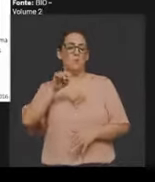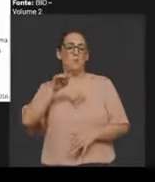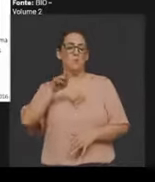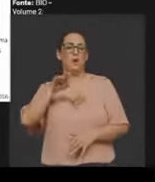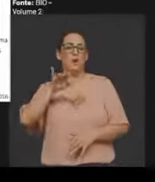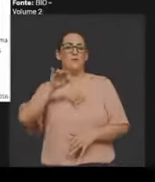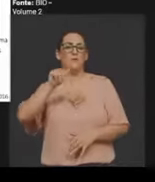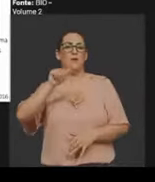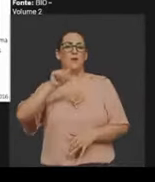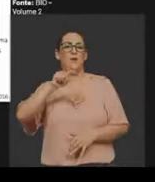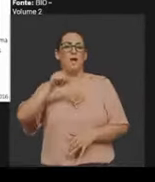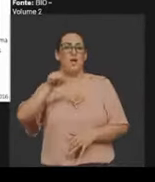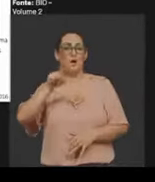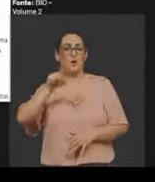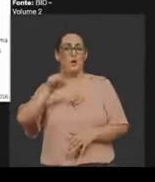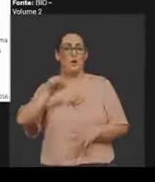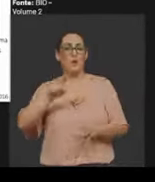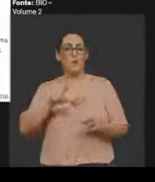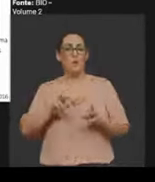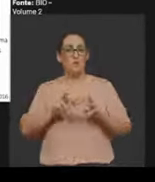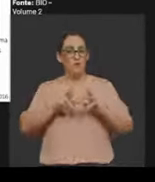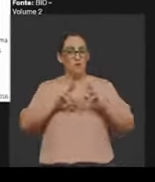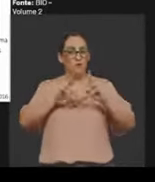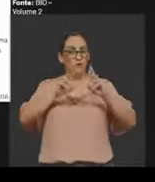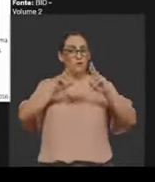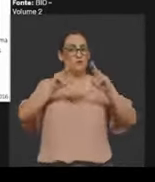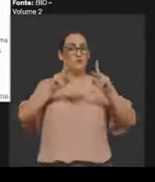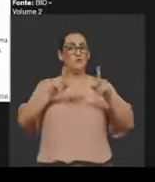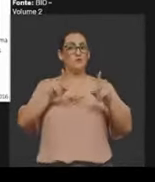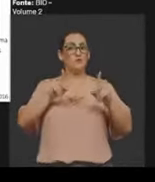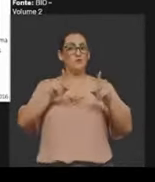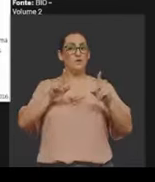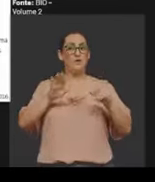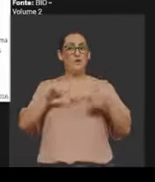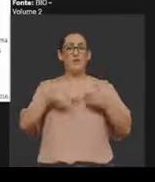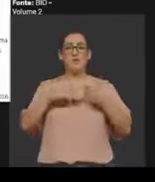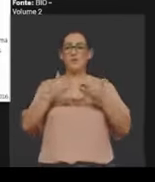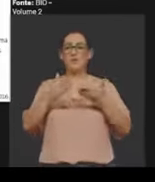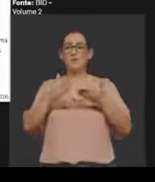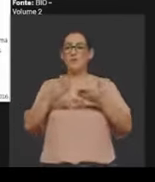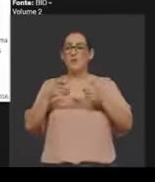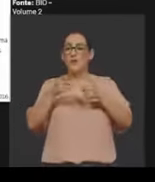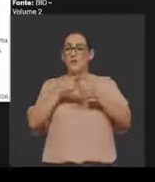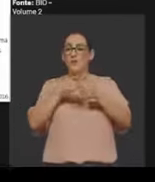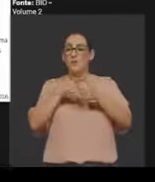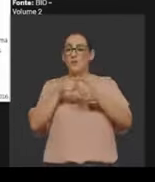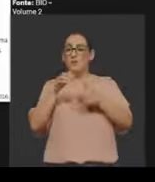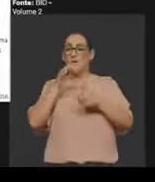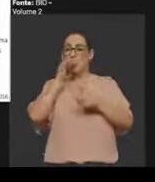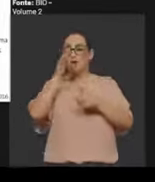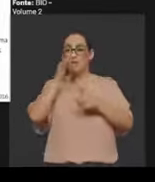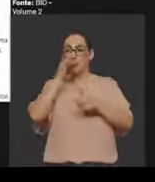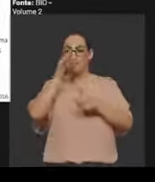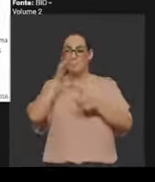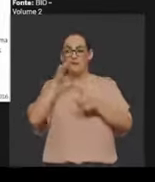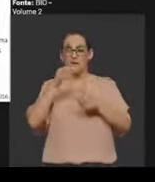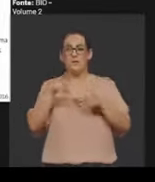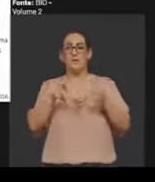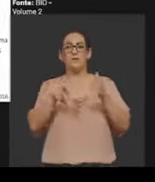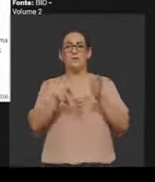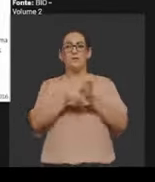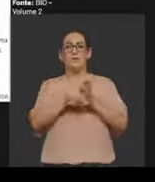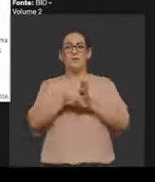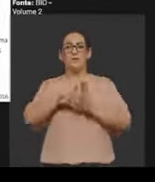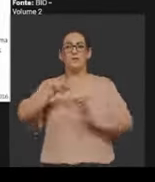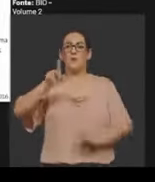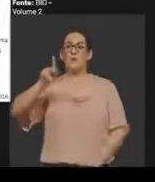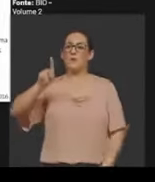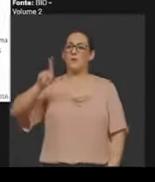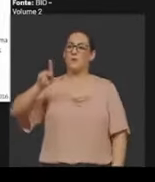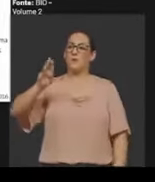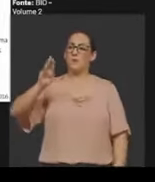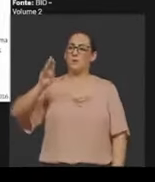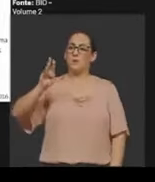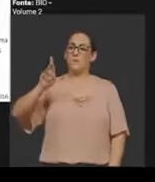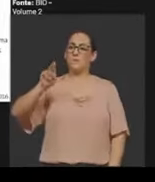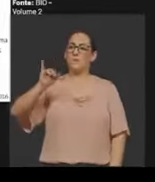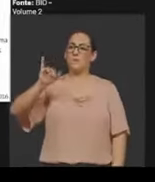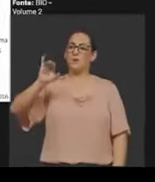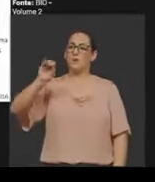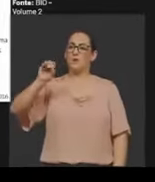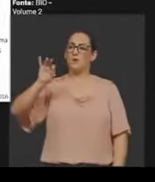planta-mãe. Diferenciou-se aqui, então, nas primeiras plantas, nas briófitas. Depois nós vamos ter aqui,